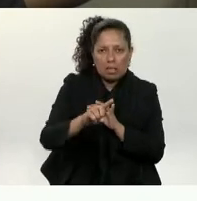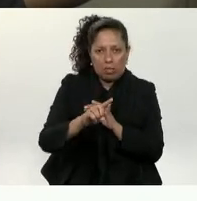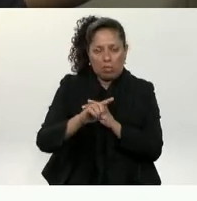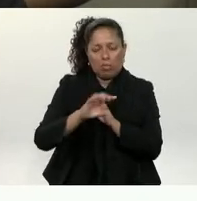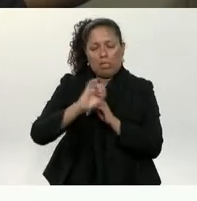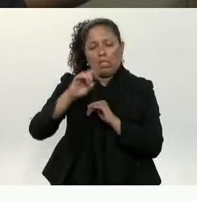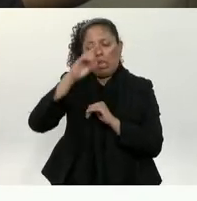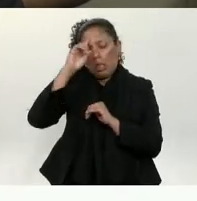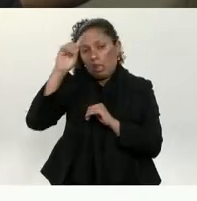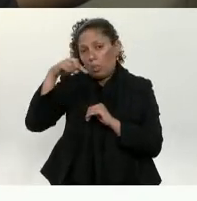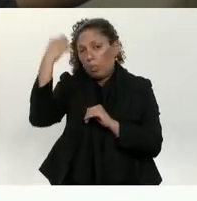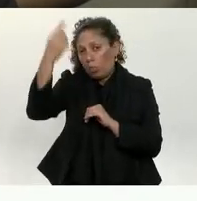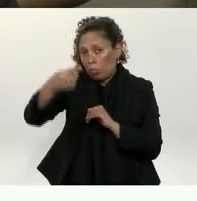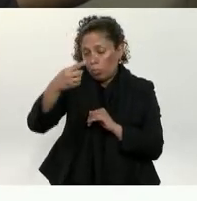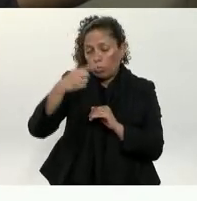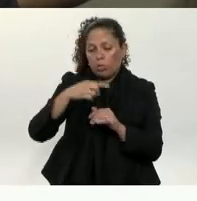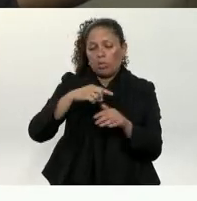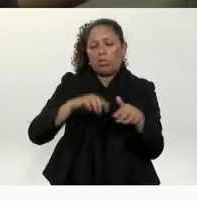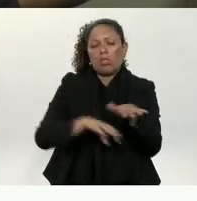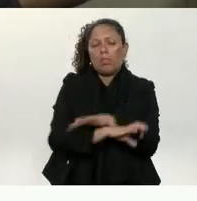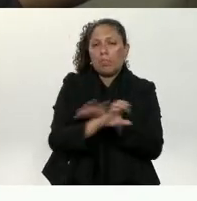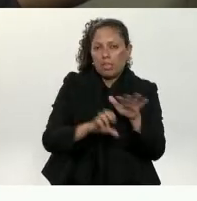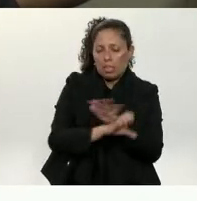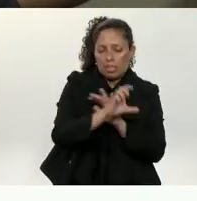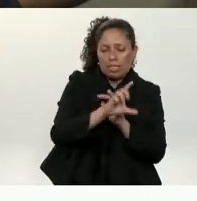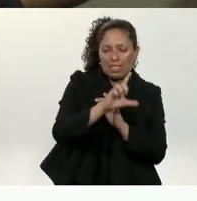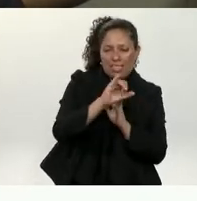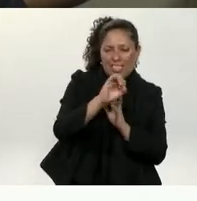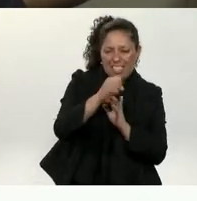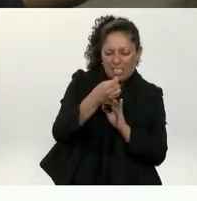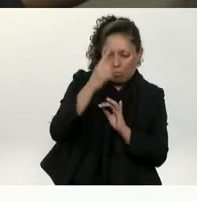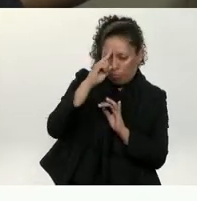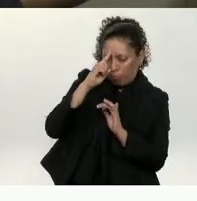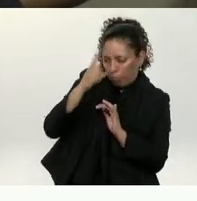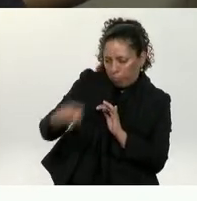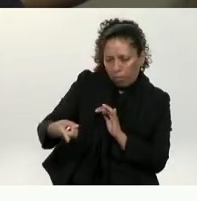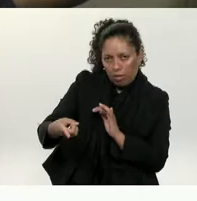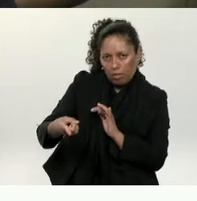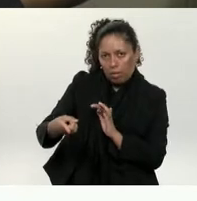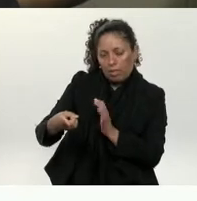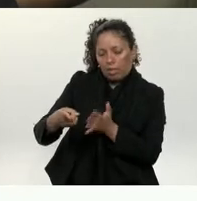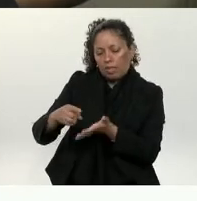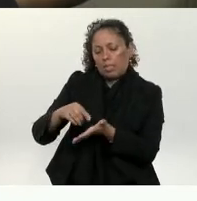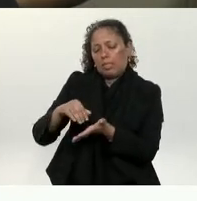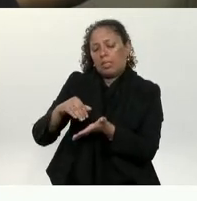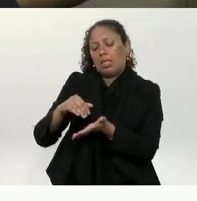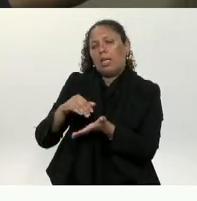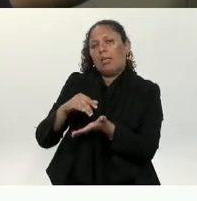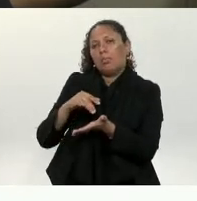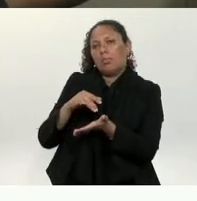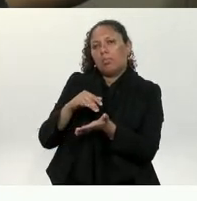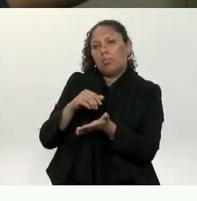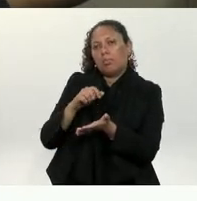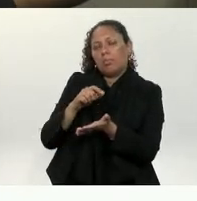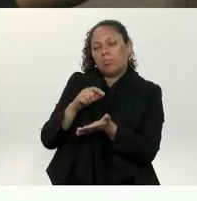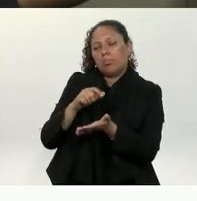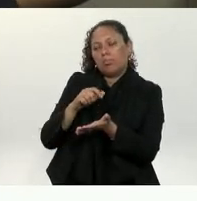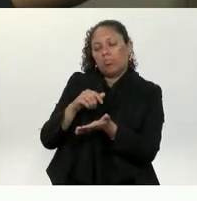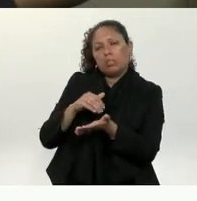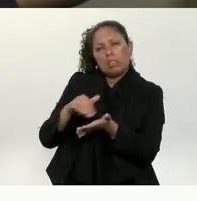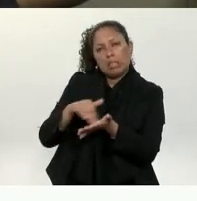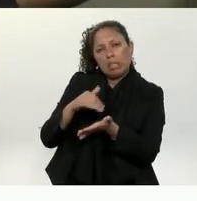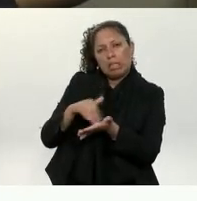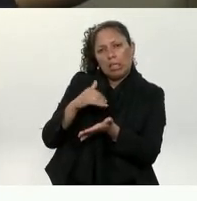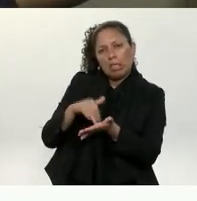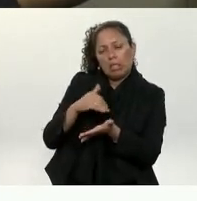a posteriori a concessionária enviar para lá, para a Secretaria, para o Estado, um plano de investimentos que não se coadune com os